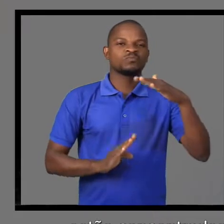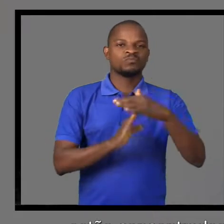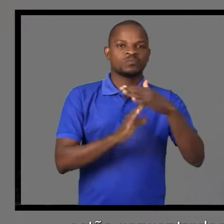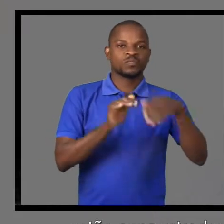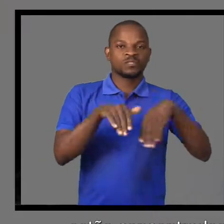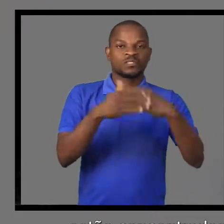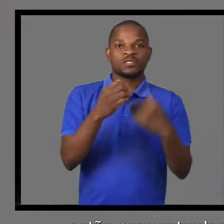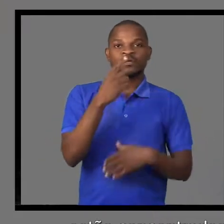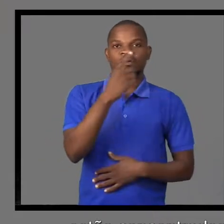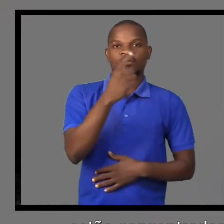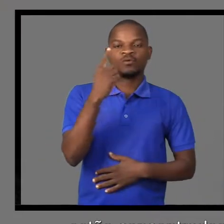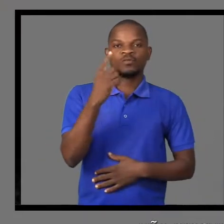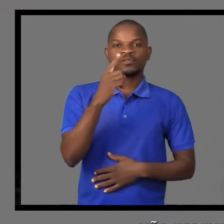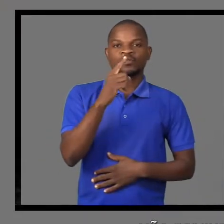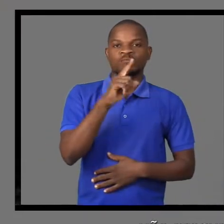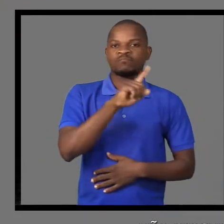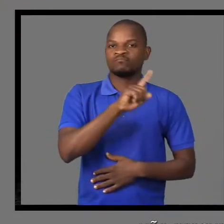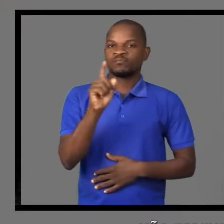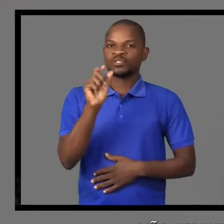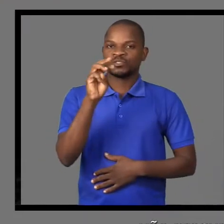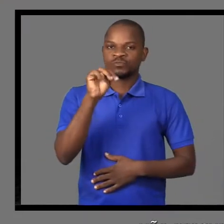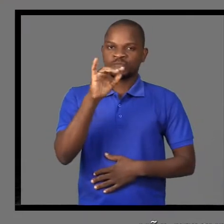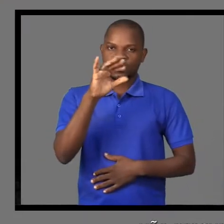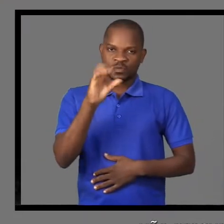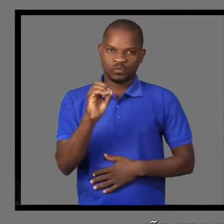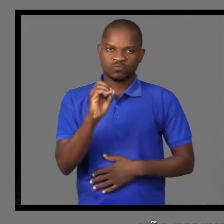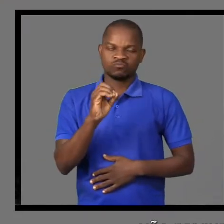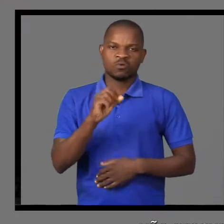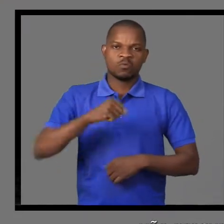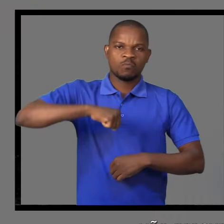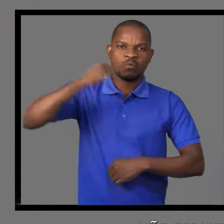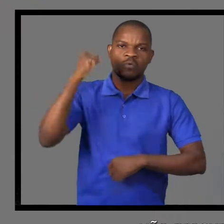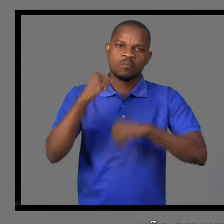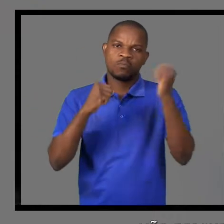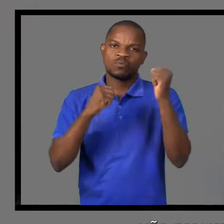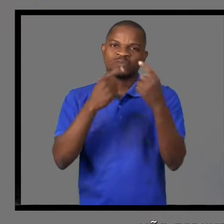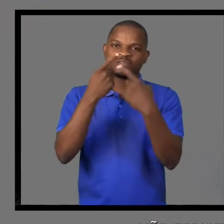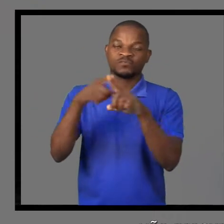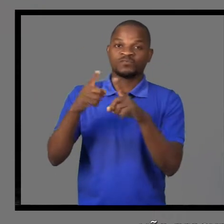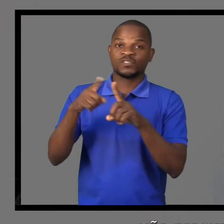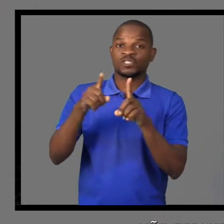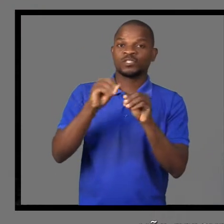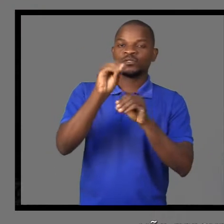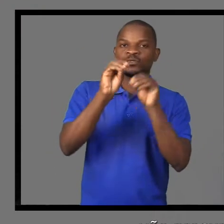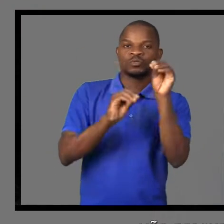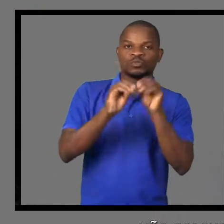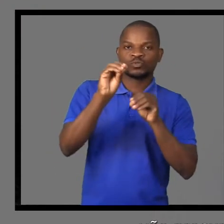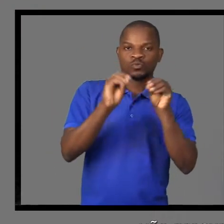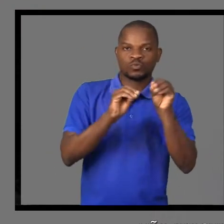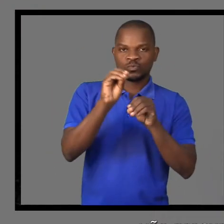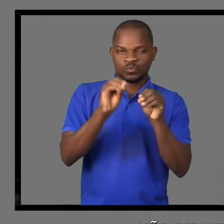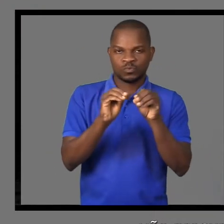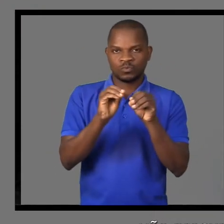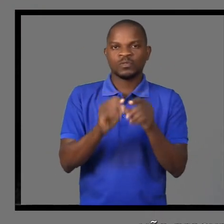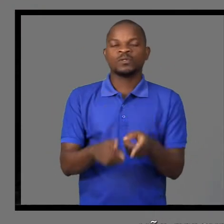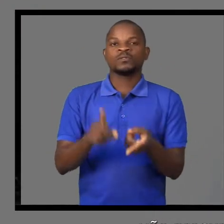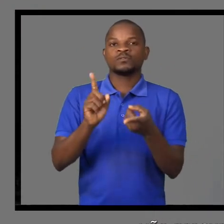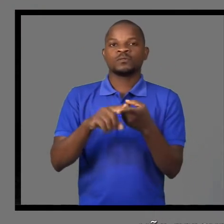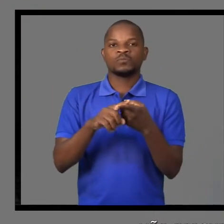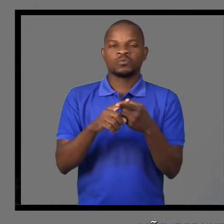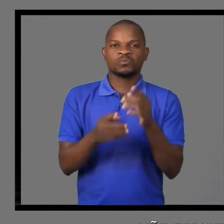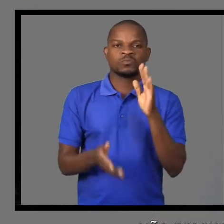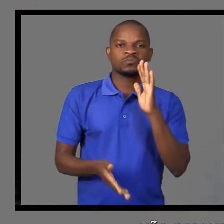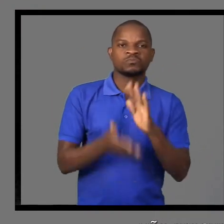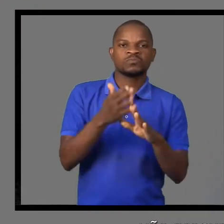sábado, 11 de maio, vão procurar vencer os jogos nas diferentes modalidades que o